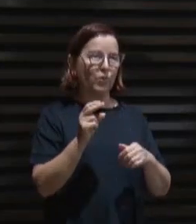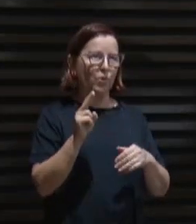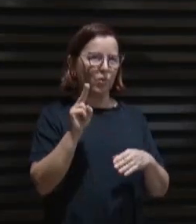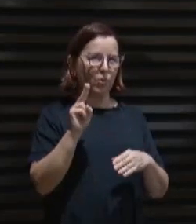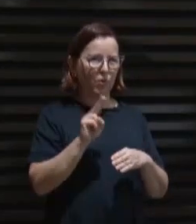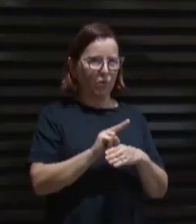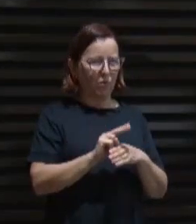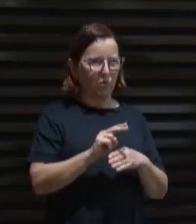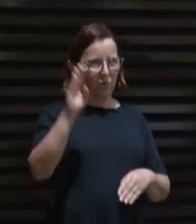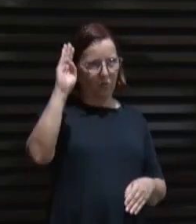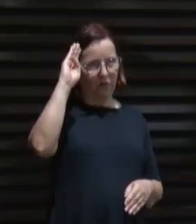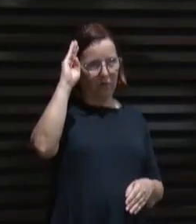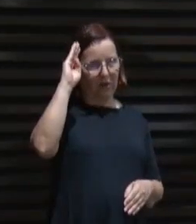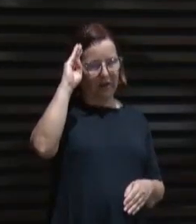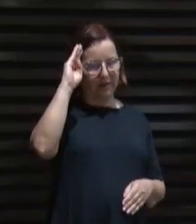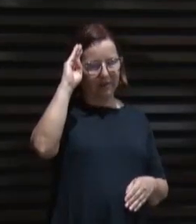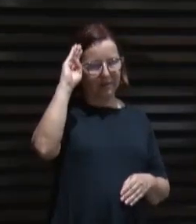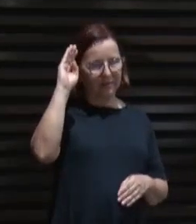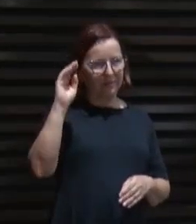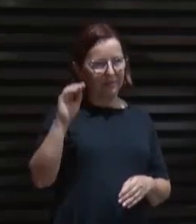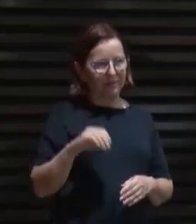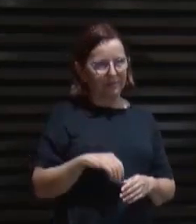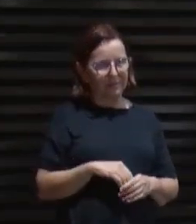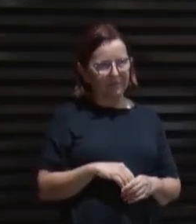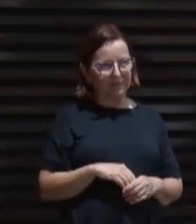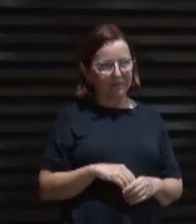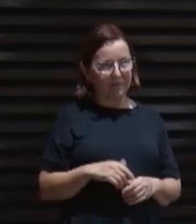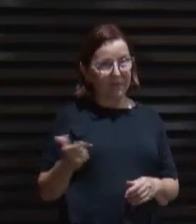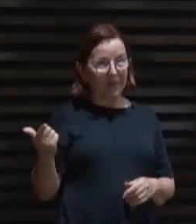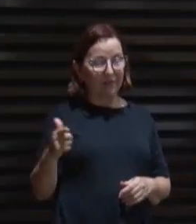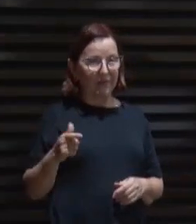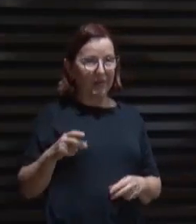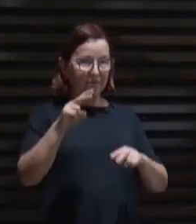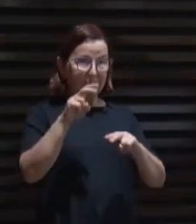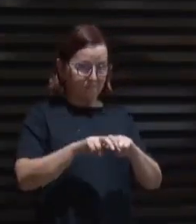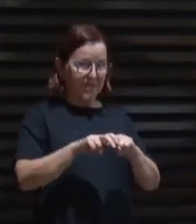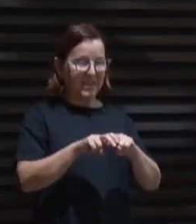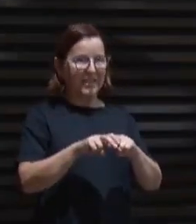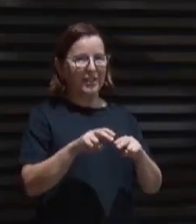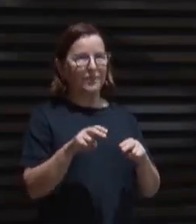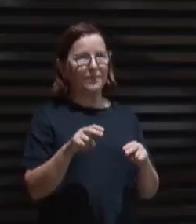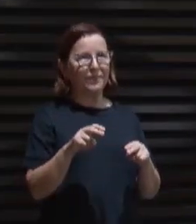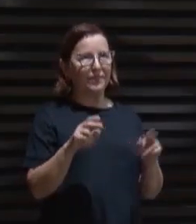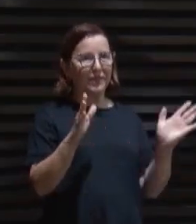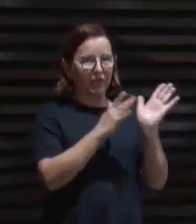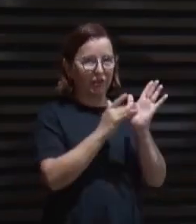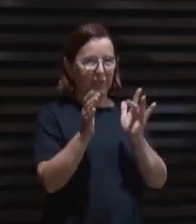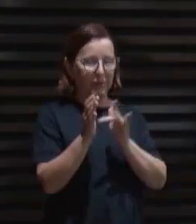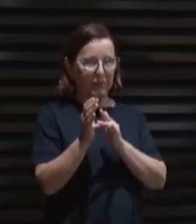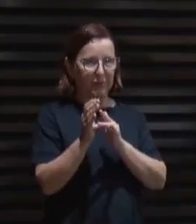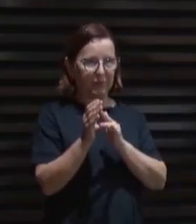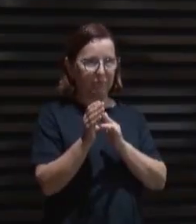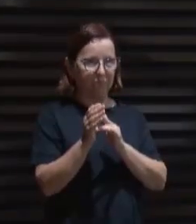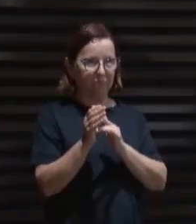dos fariseus, do Sinédrio, que vieram prender Jesus. A gente não sabe quantos